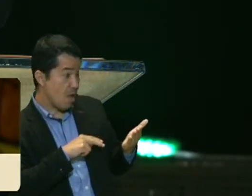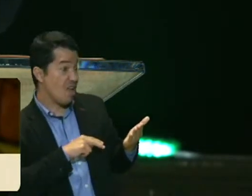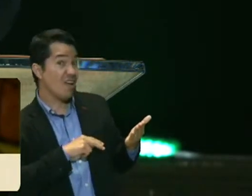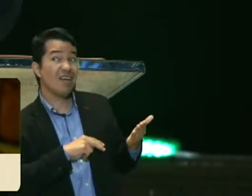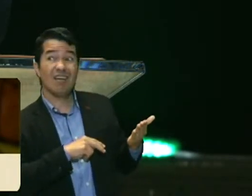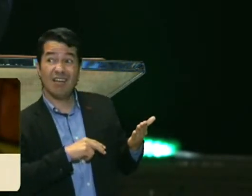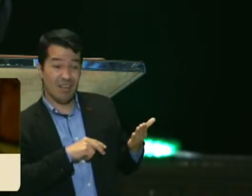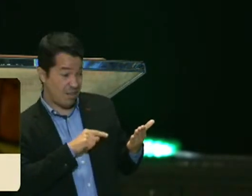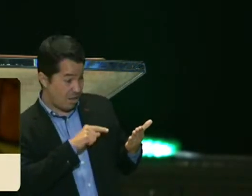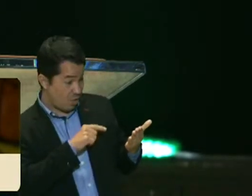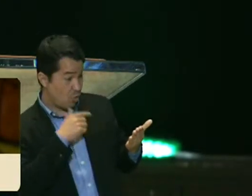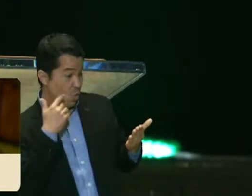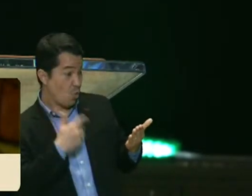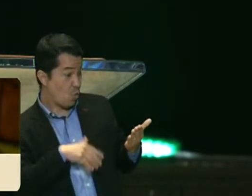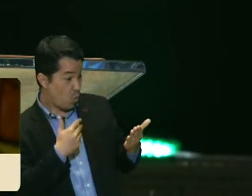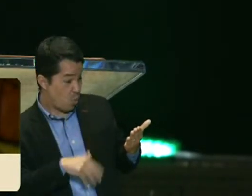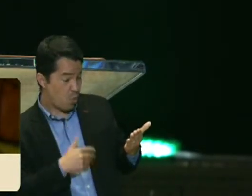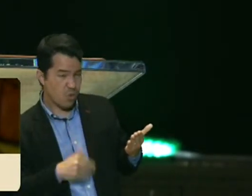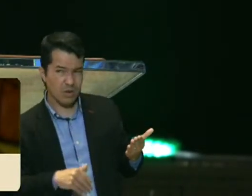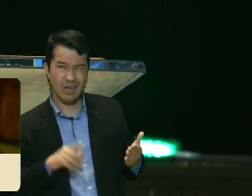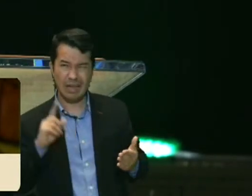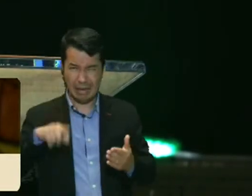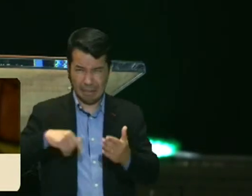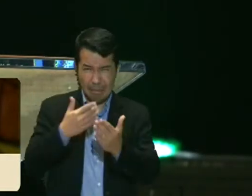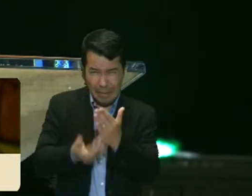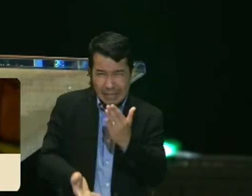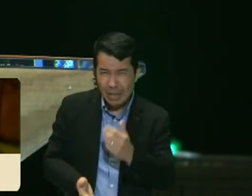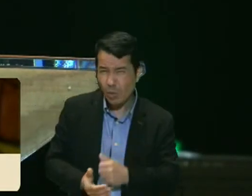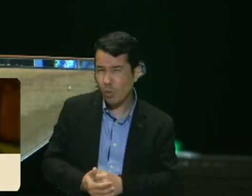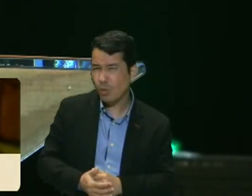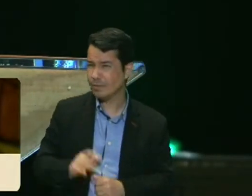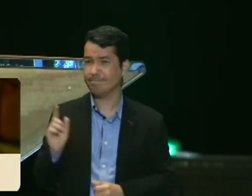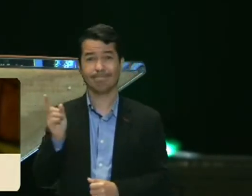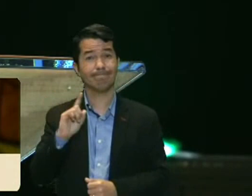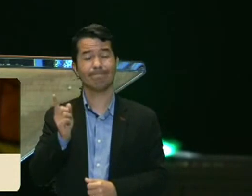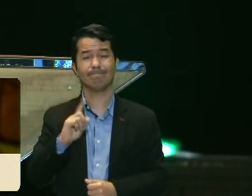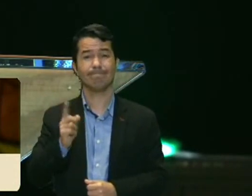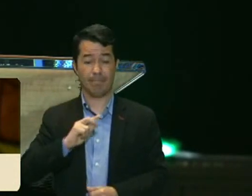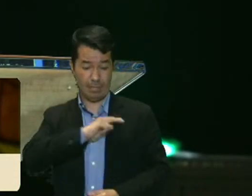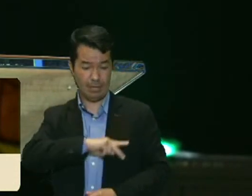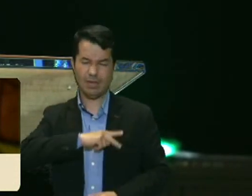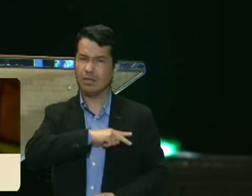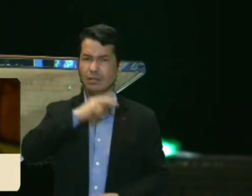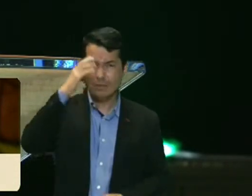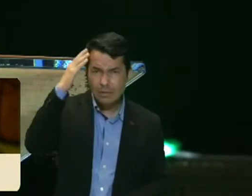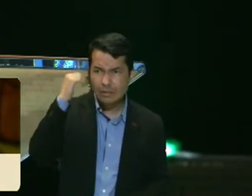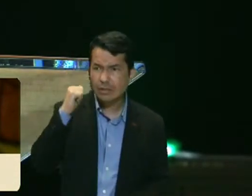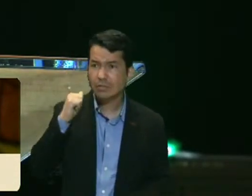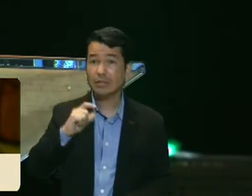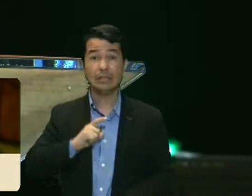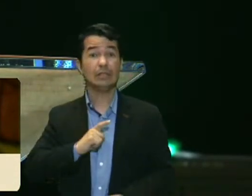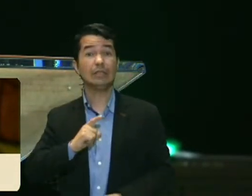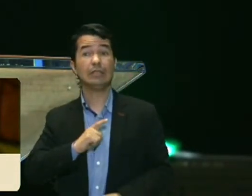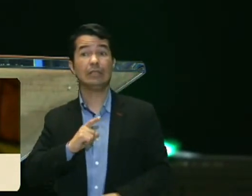eram vistas para a vida dele como derrota. Tanto que ele vai dizer assim, a morte para mim é